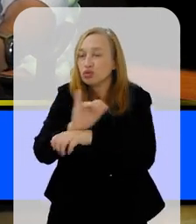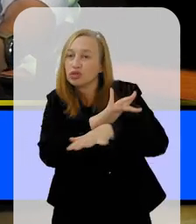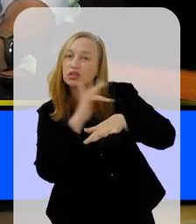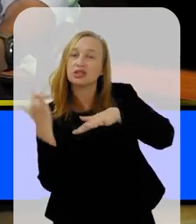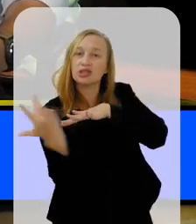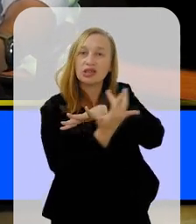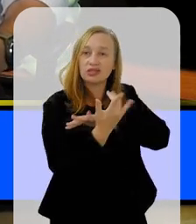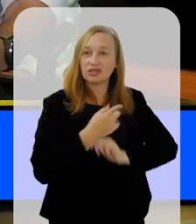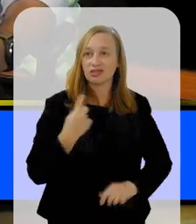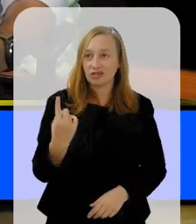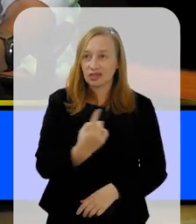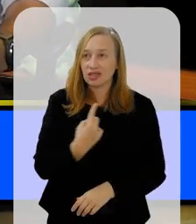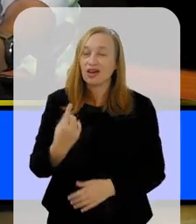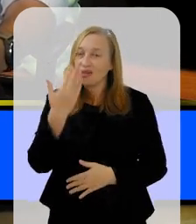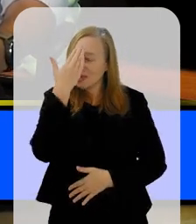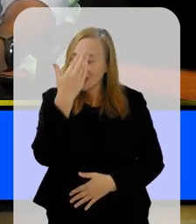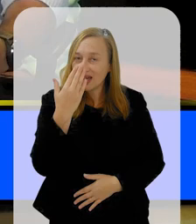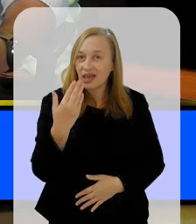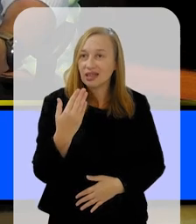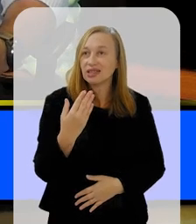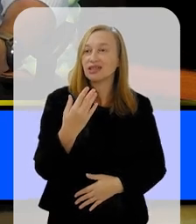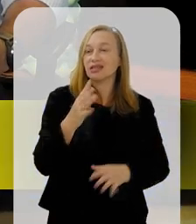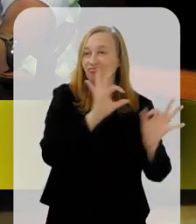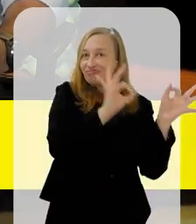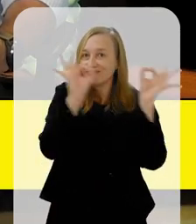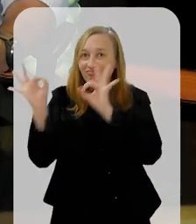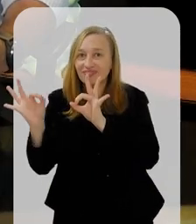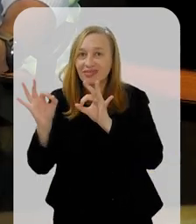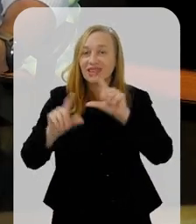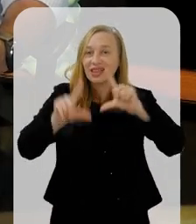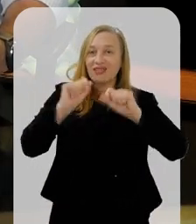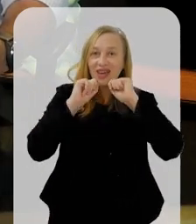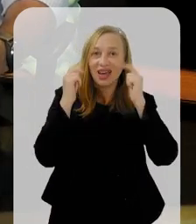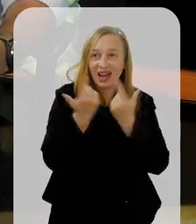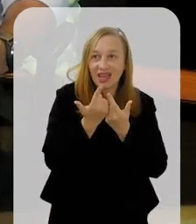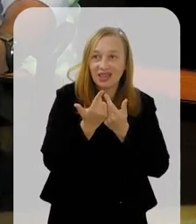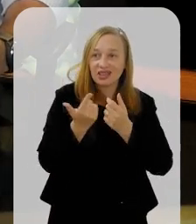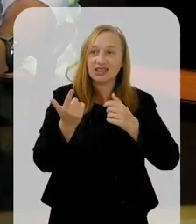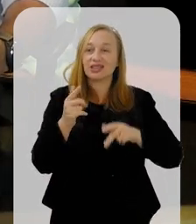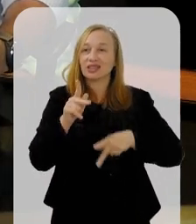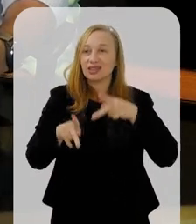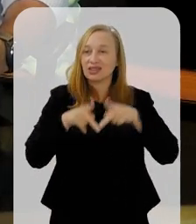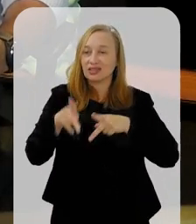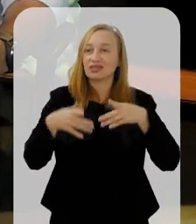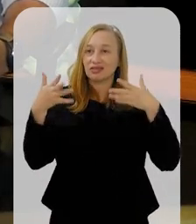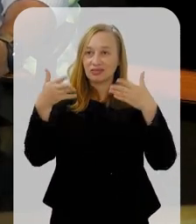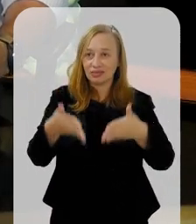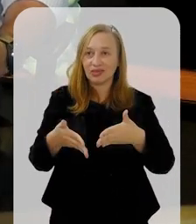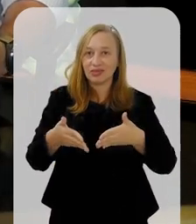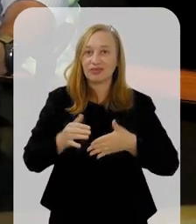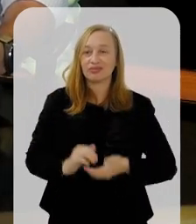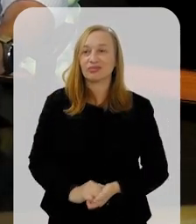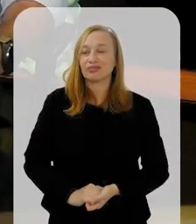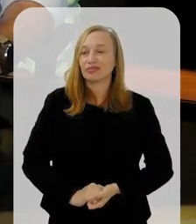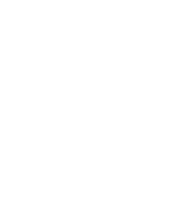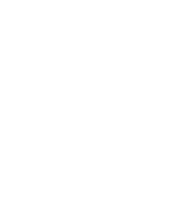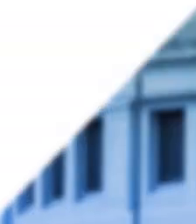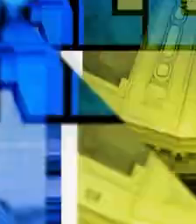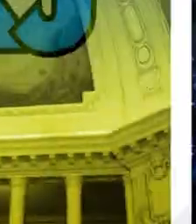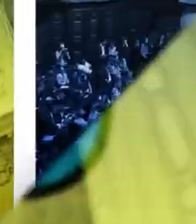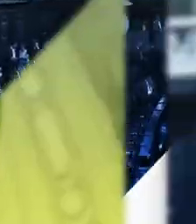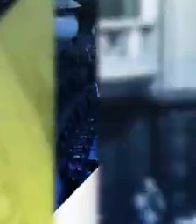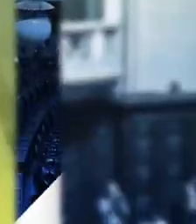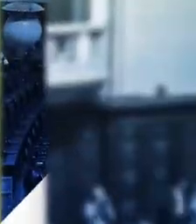ou através do YouTube e das nossas redes sociais. Muito obrigado pela sua audiência. TV Alerj, o canal do povo.